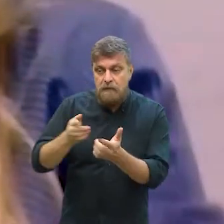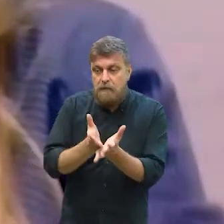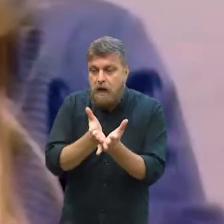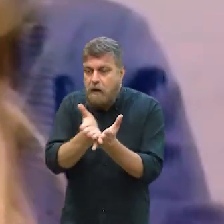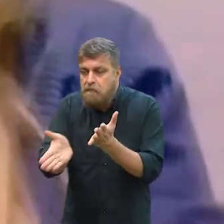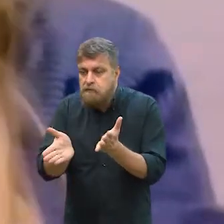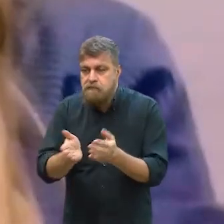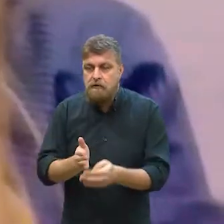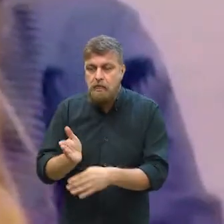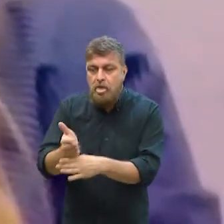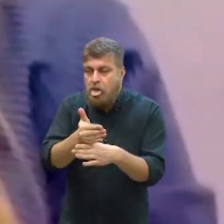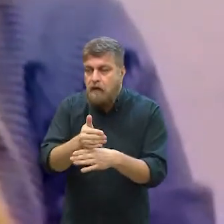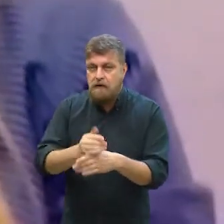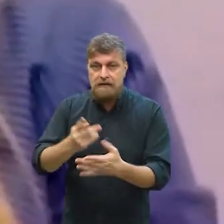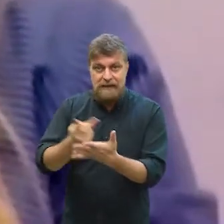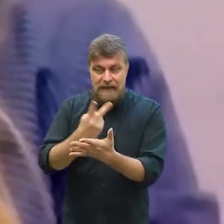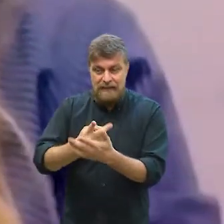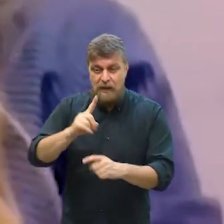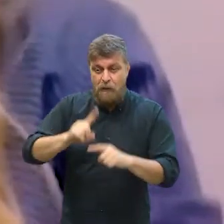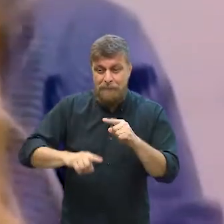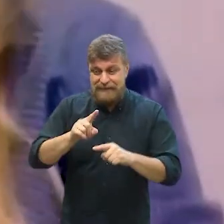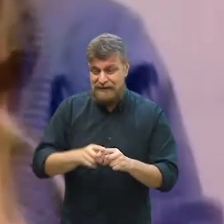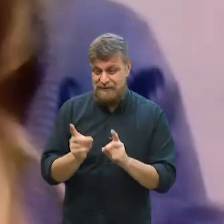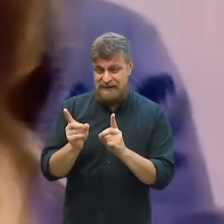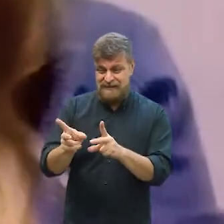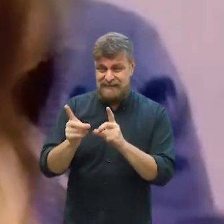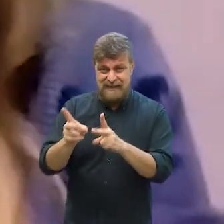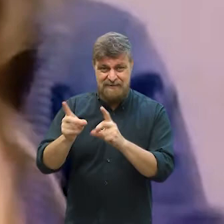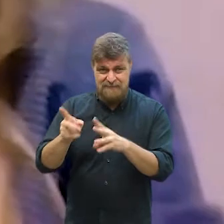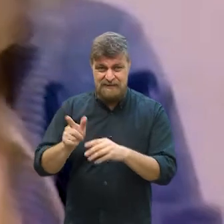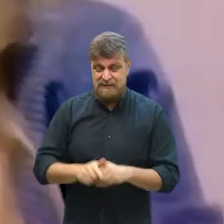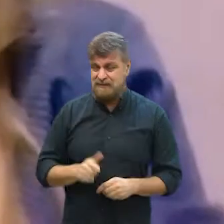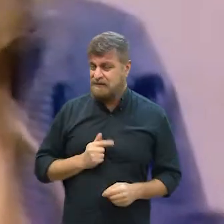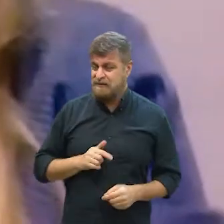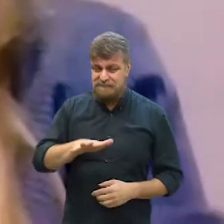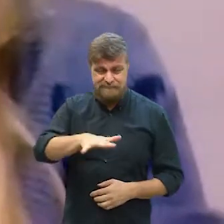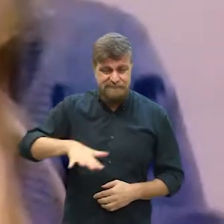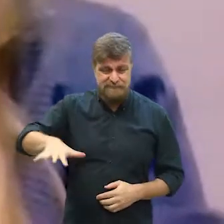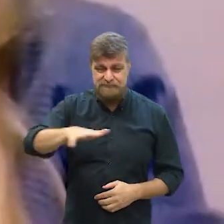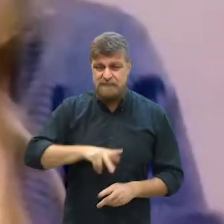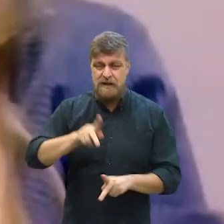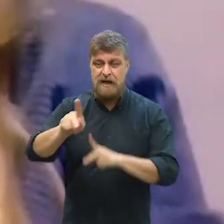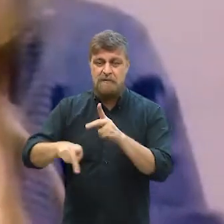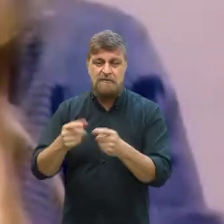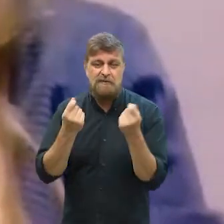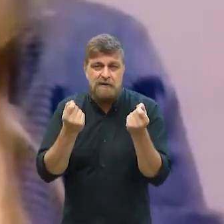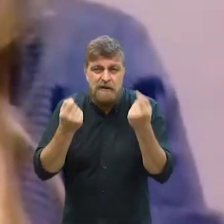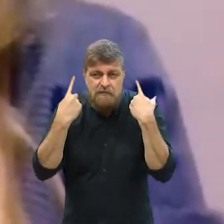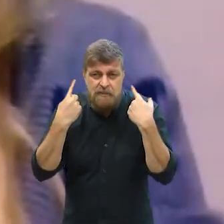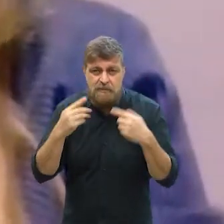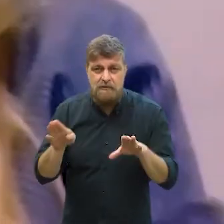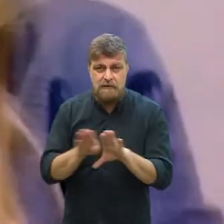esse desvio. Pode ser que o produto que o empresário esteja ofertando não esteja aí tão aderente à expectativa do público-alvo, pode ser que a